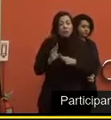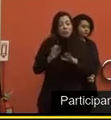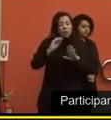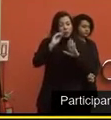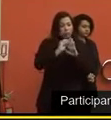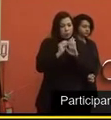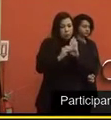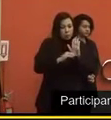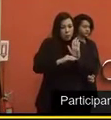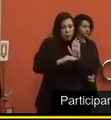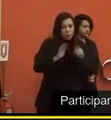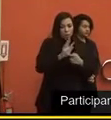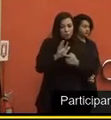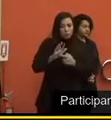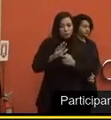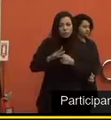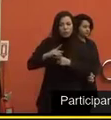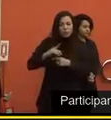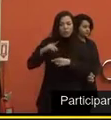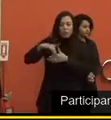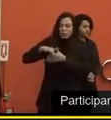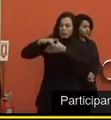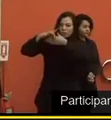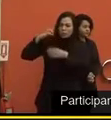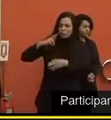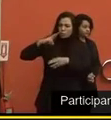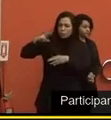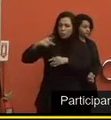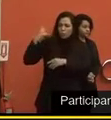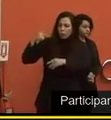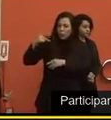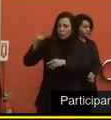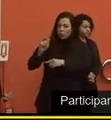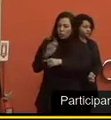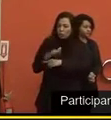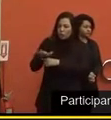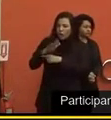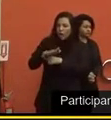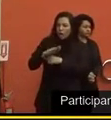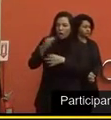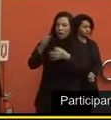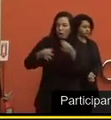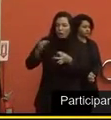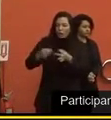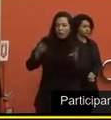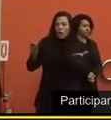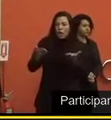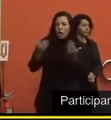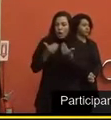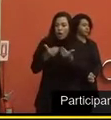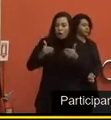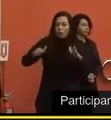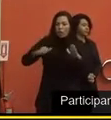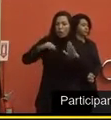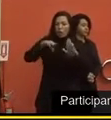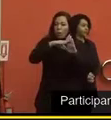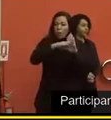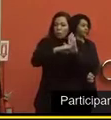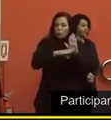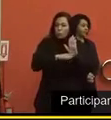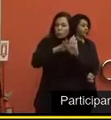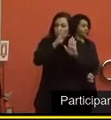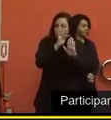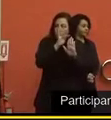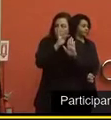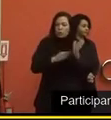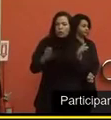o excelentíssimo senhor Procurador-Geral de Justiça do Estado do Rio de Janeiro que fosse lavrado o presente termo que assina com